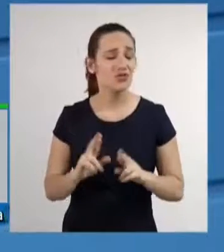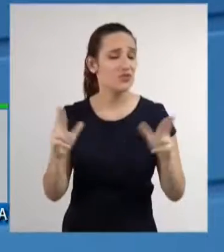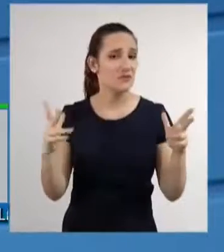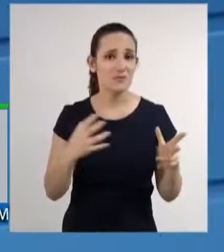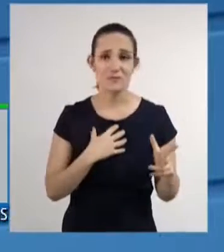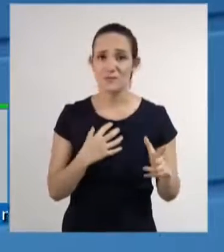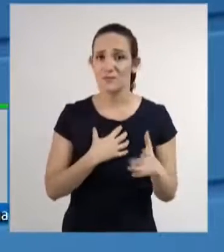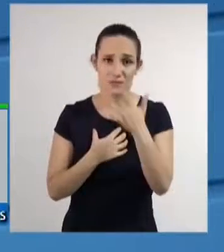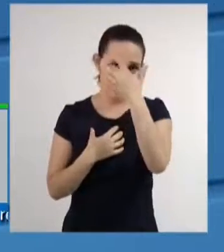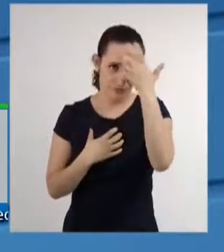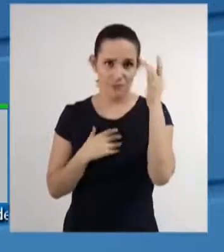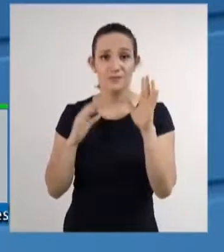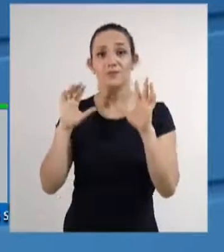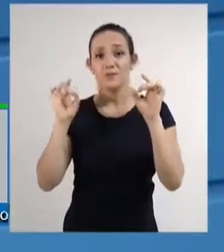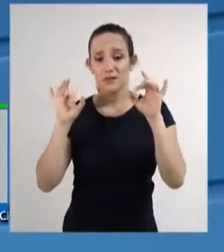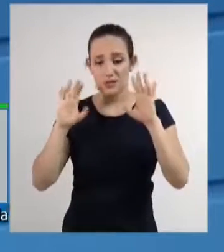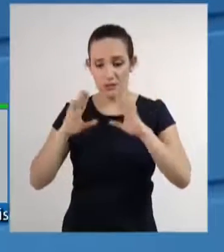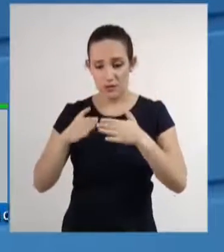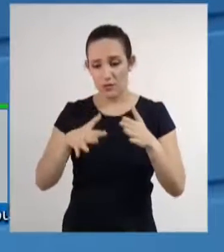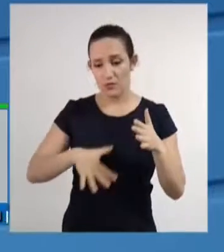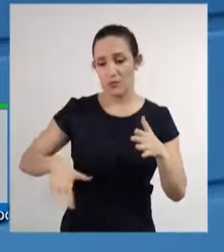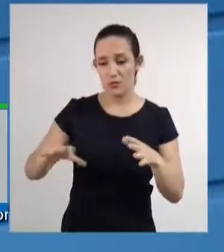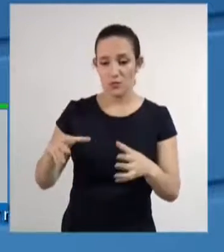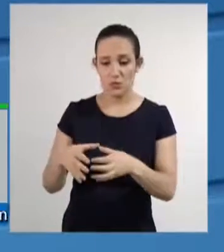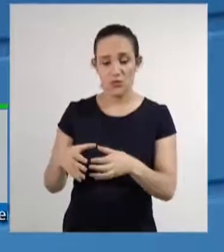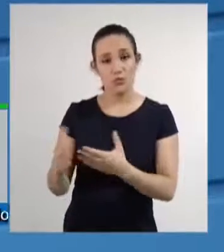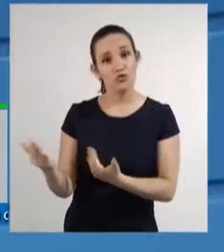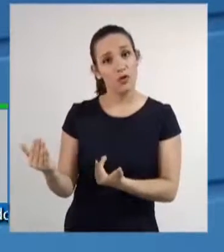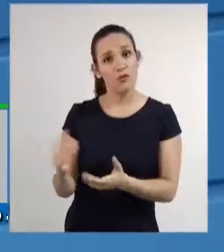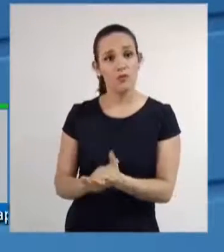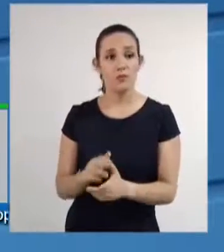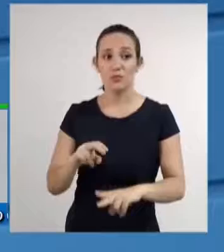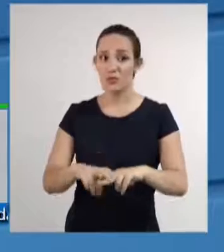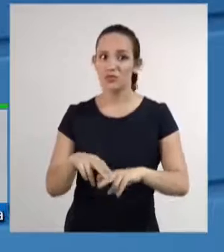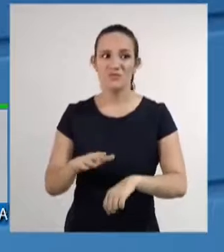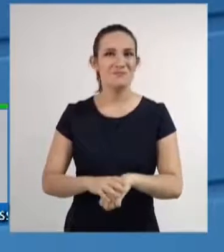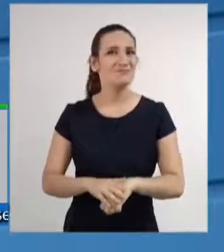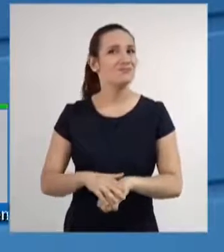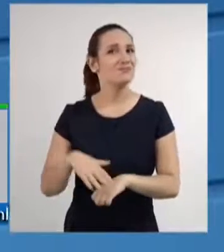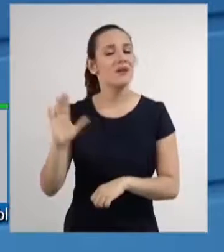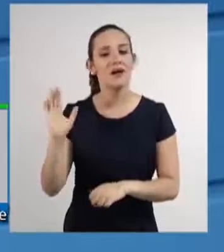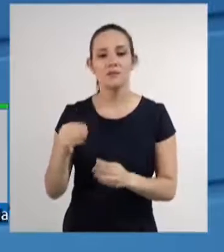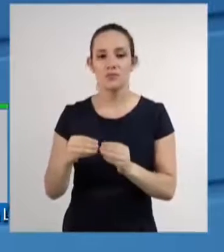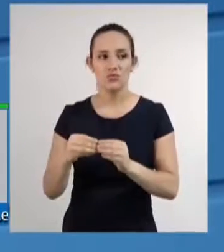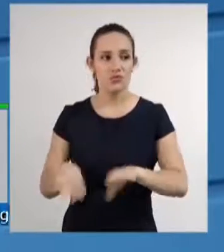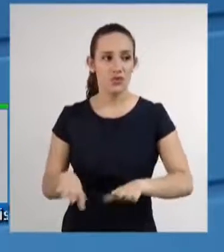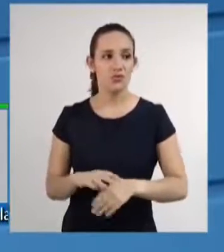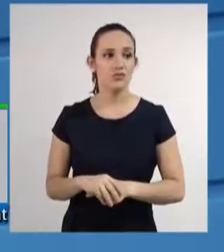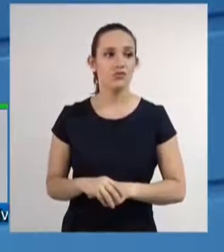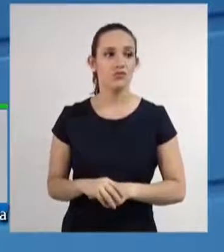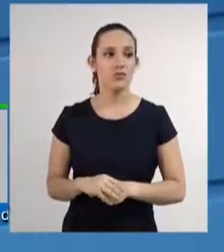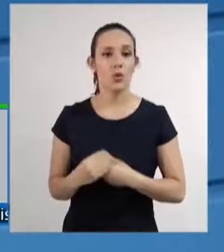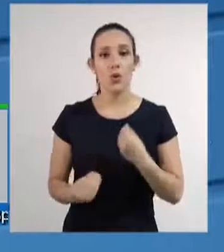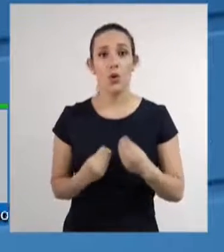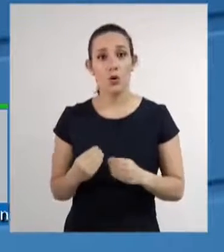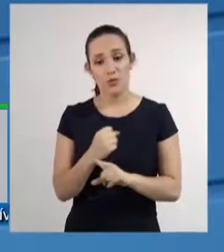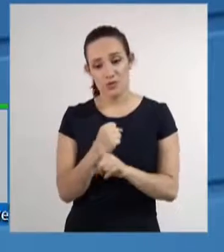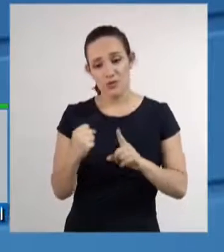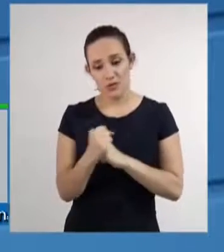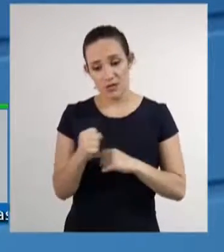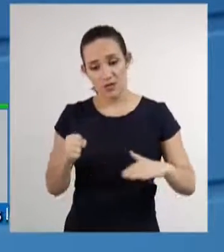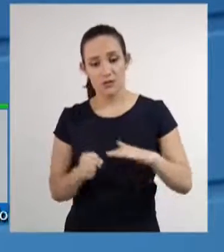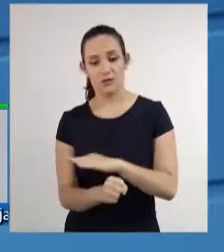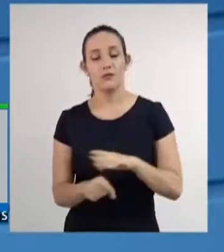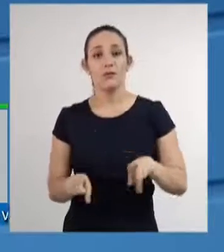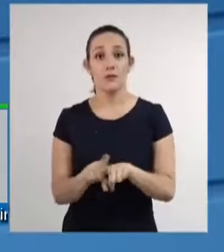muitas pessoas, especialmente dos jovens, sendo cada vez mais atingido na sua forma de socialização,